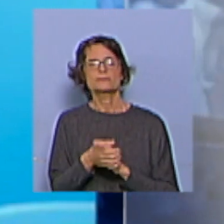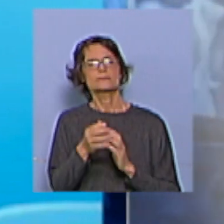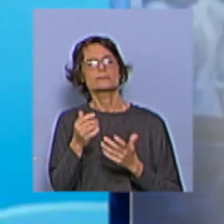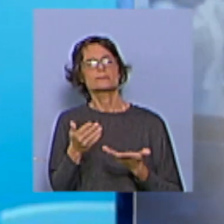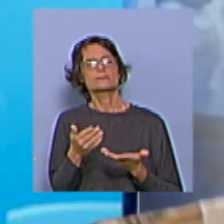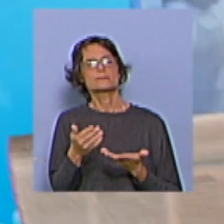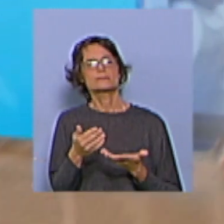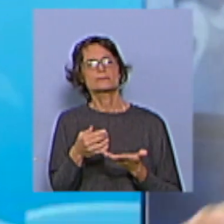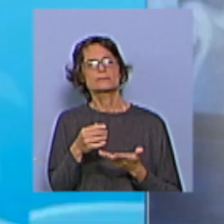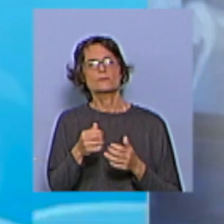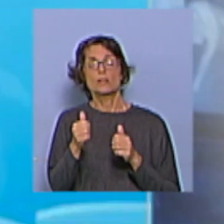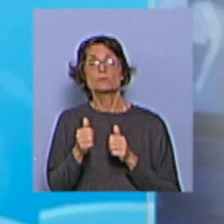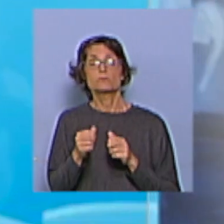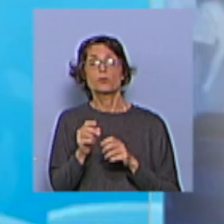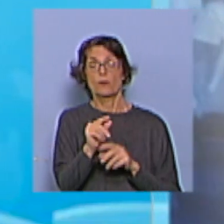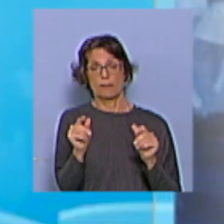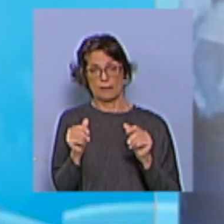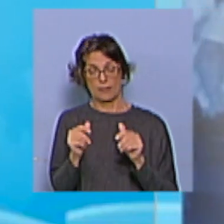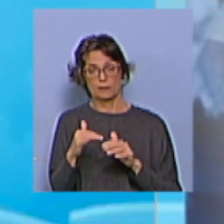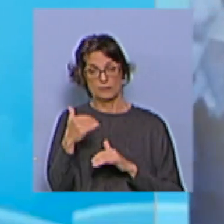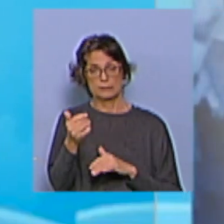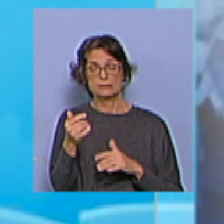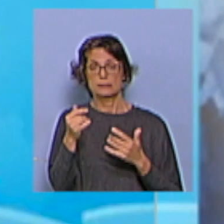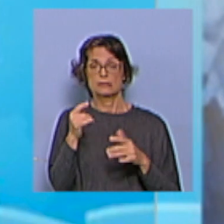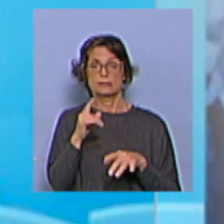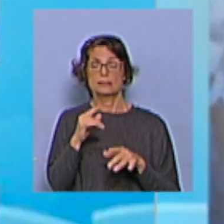Acompanhe a nossa edição na rádio mais logo, na Antena